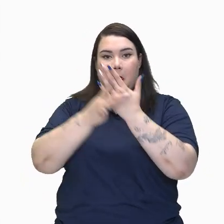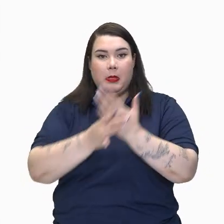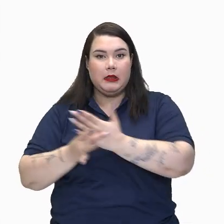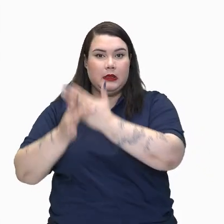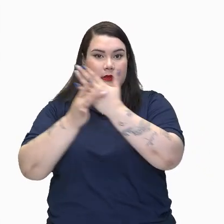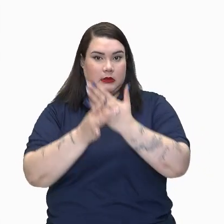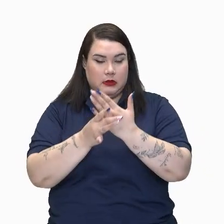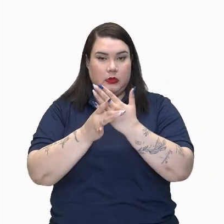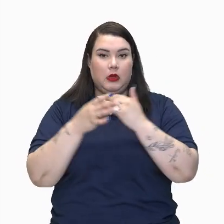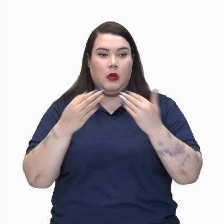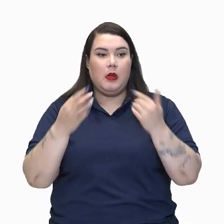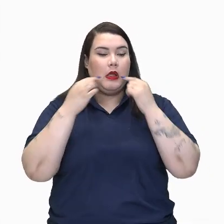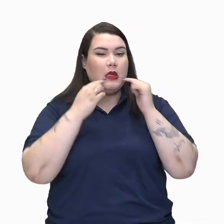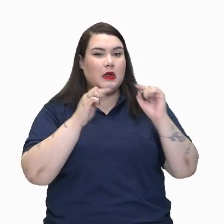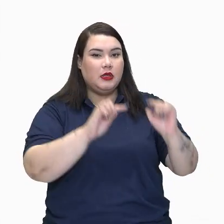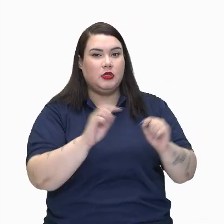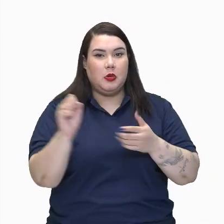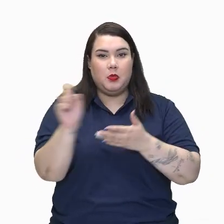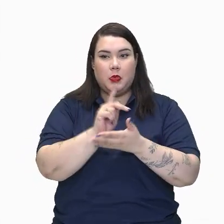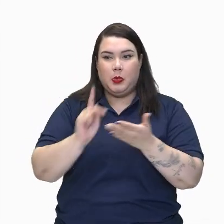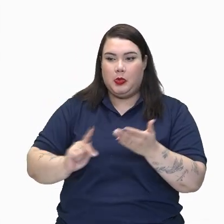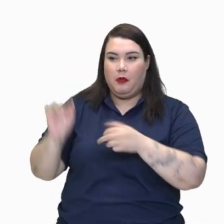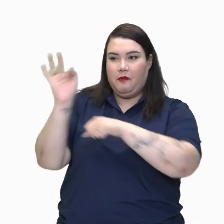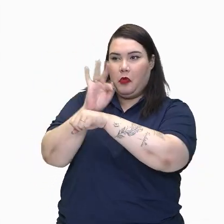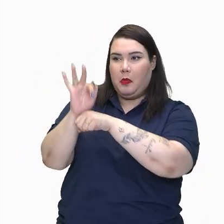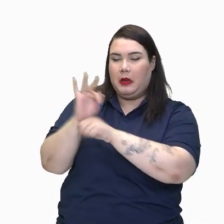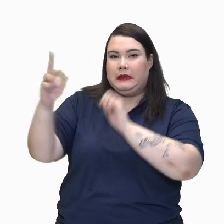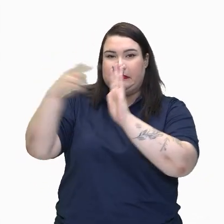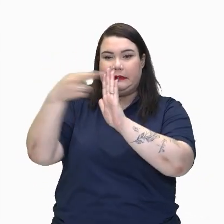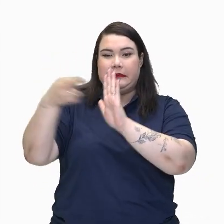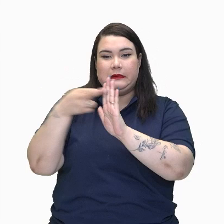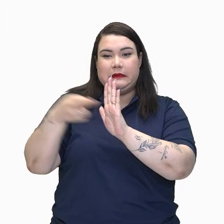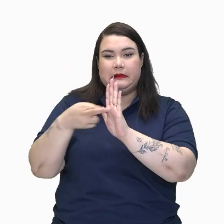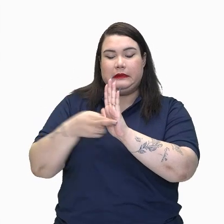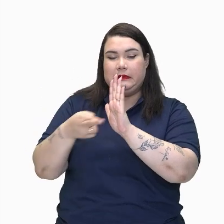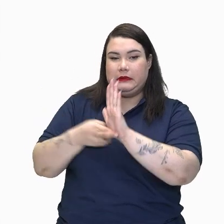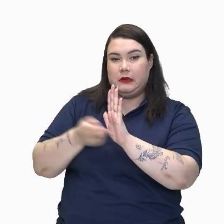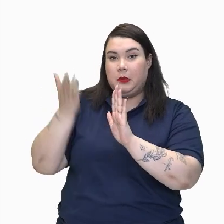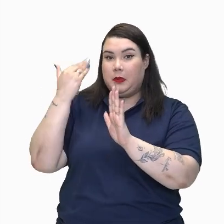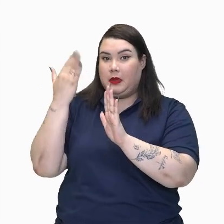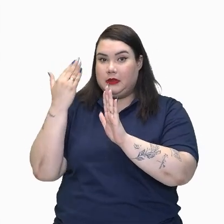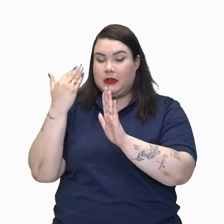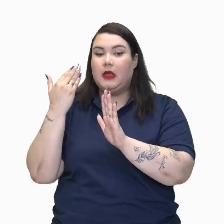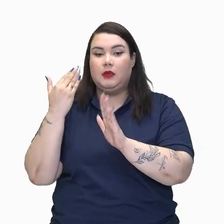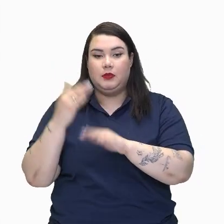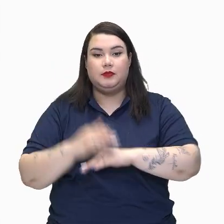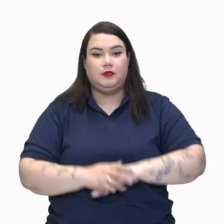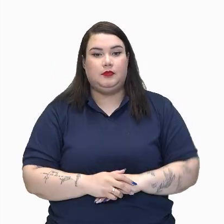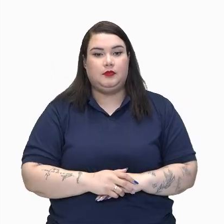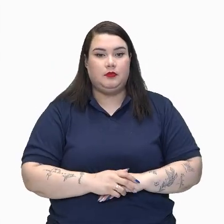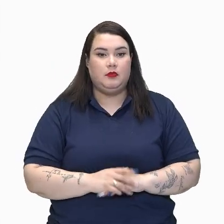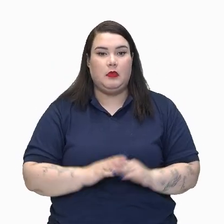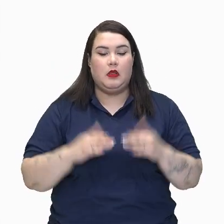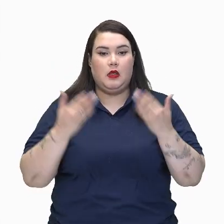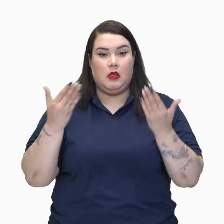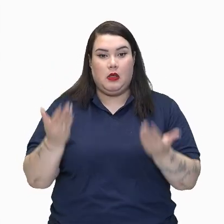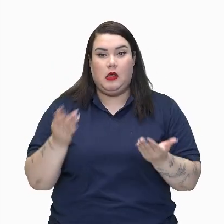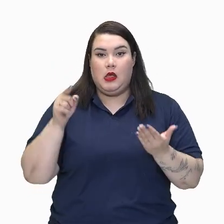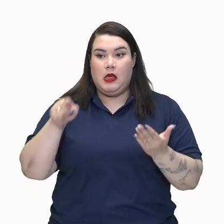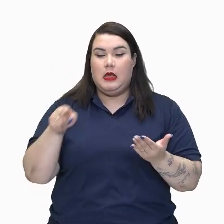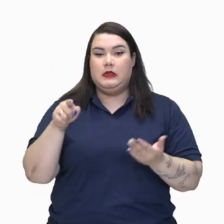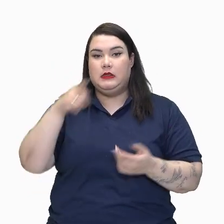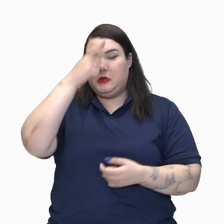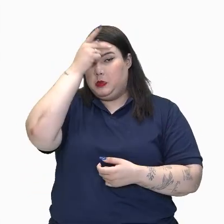justamente a crítica àquela poesia muito formal, muito clássica que era produzida antes do modernismo. Então o sapo tanoeiro,